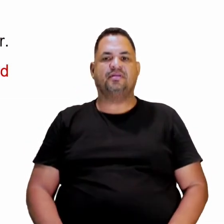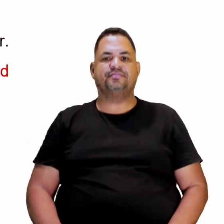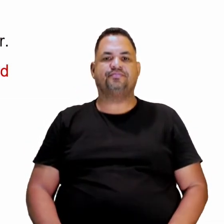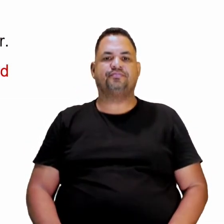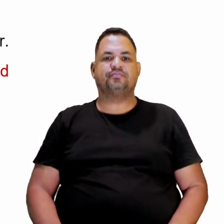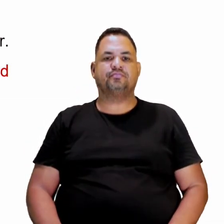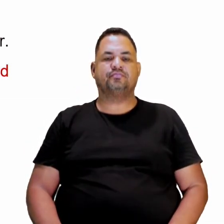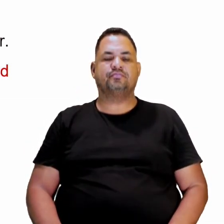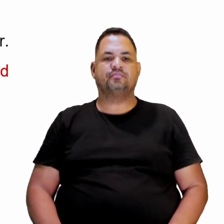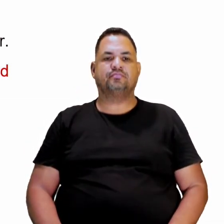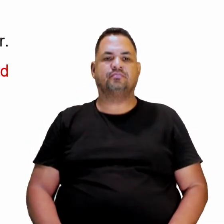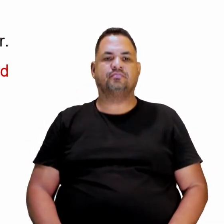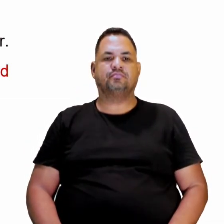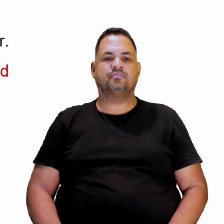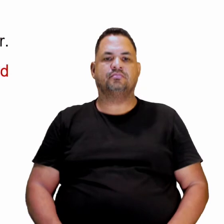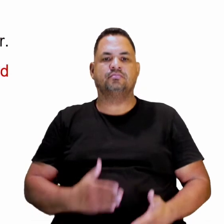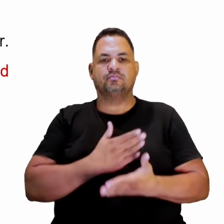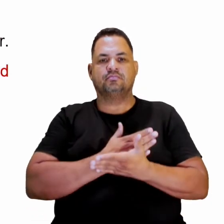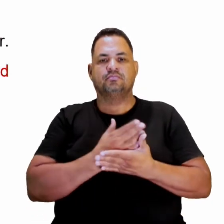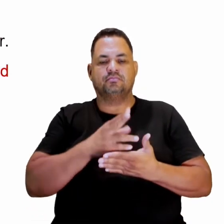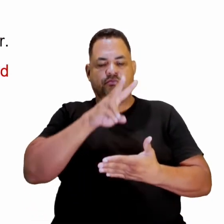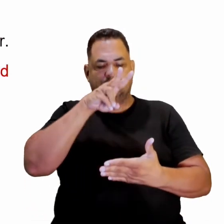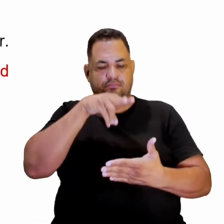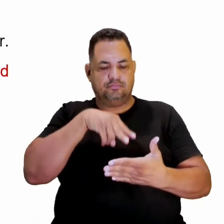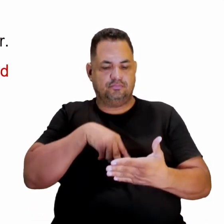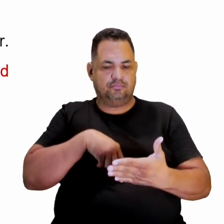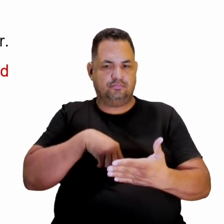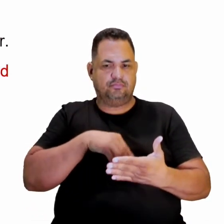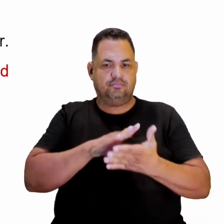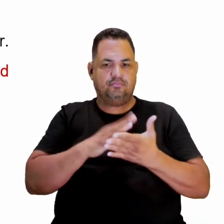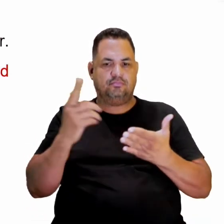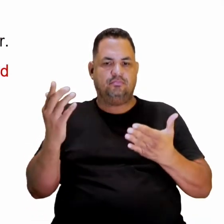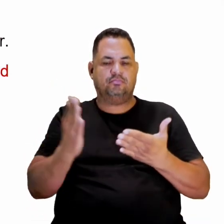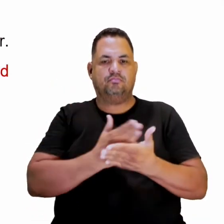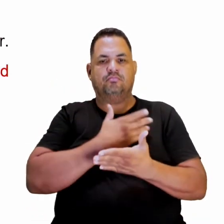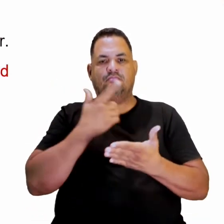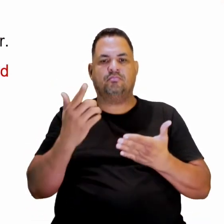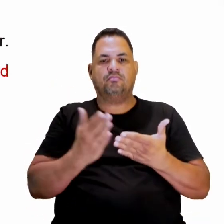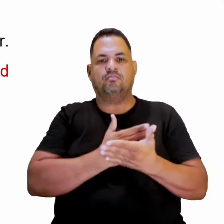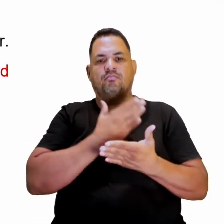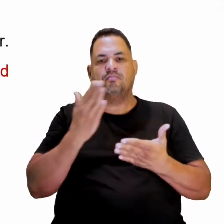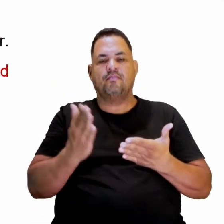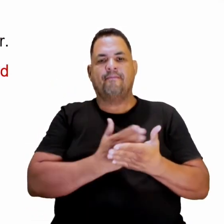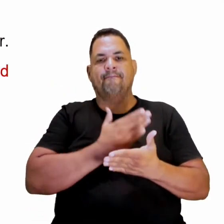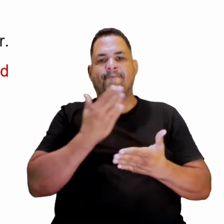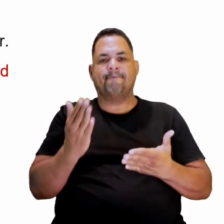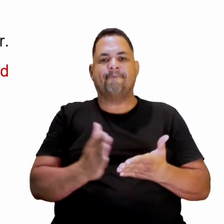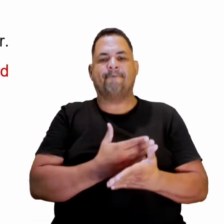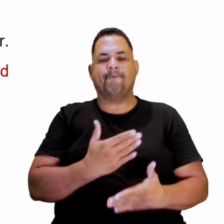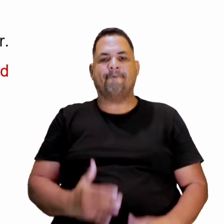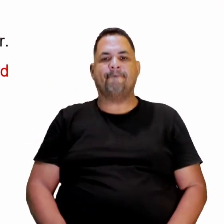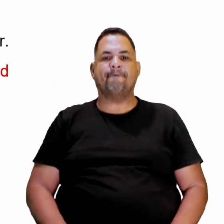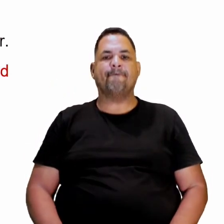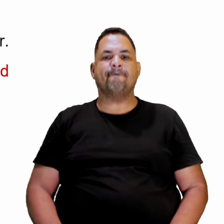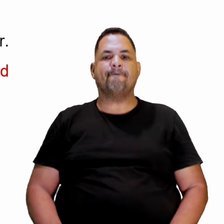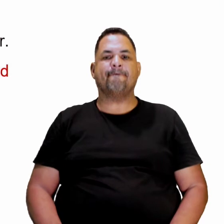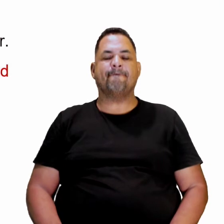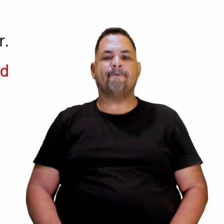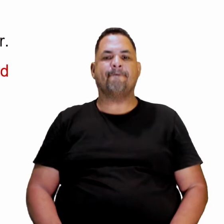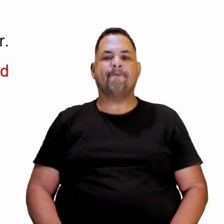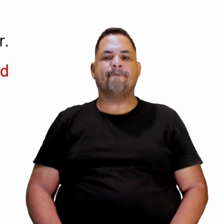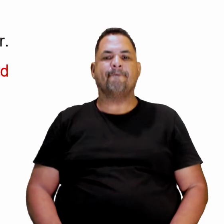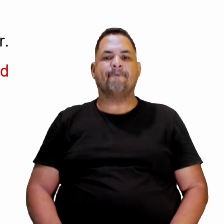of newspaper, ele começou a ler muitos jornais. After that, he